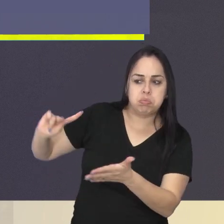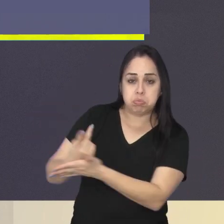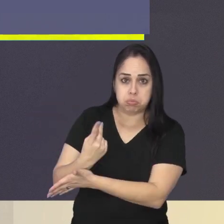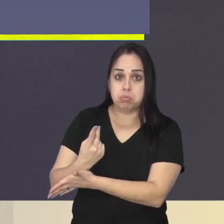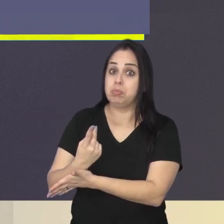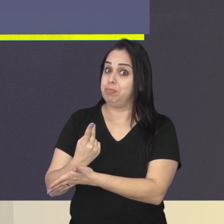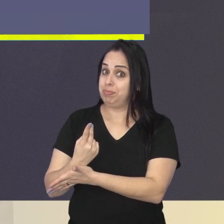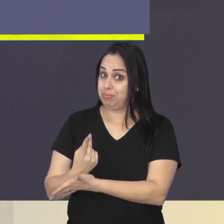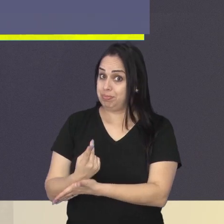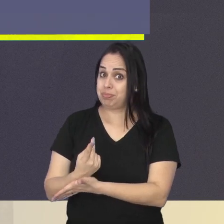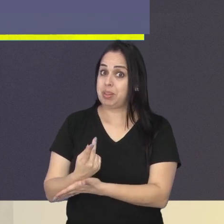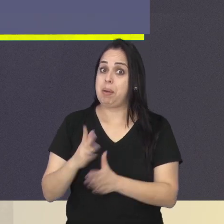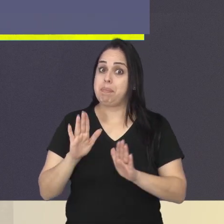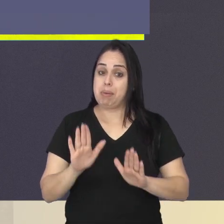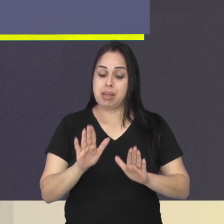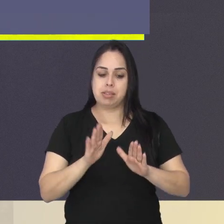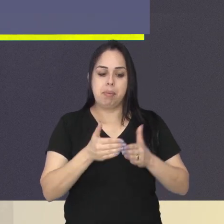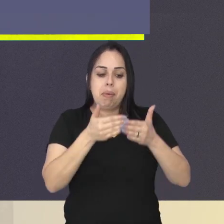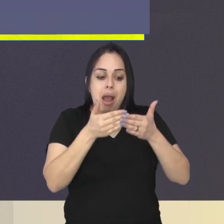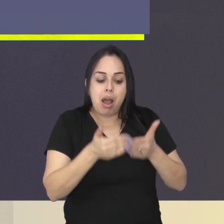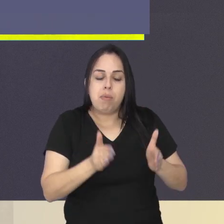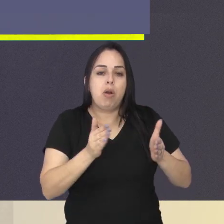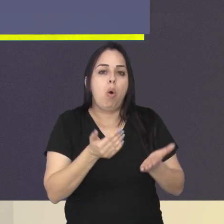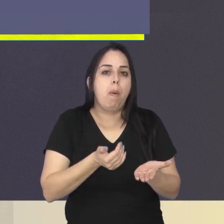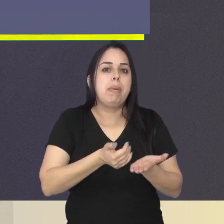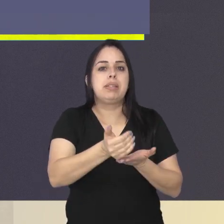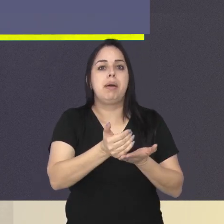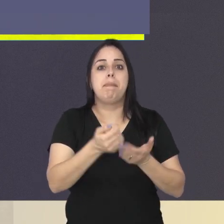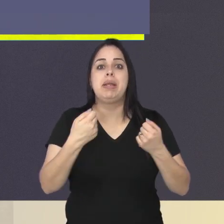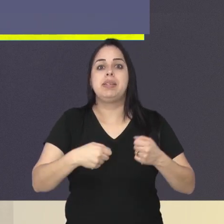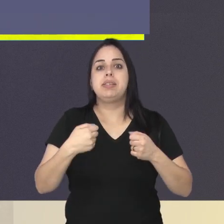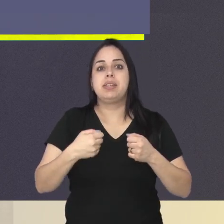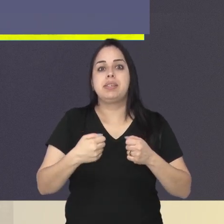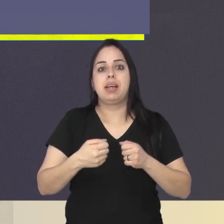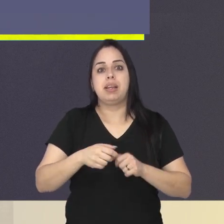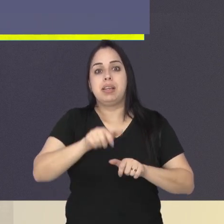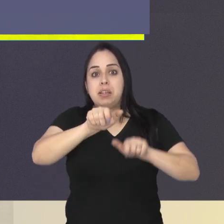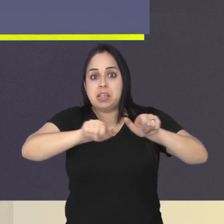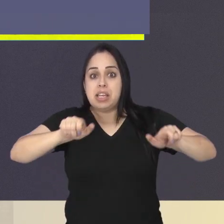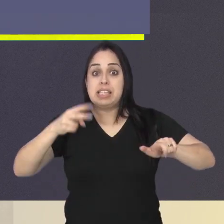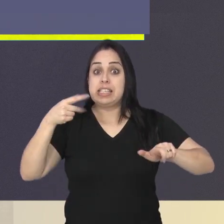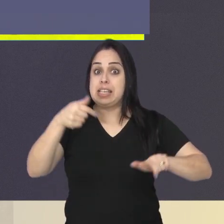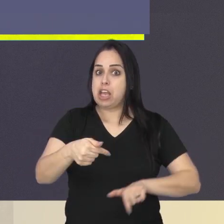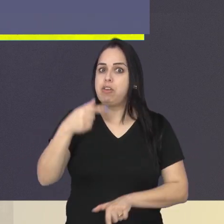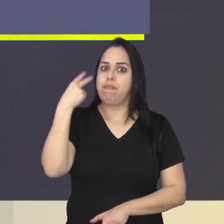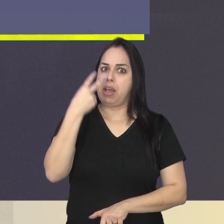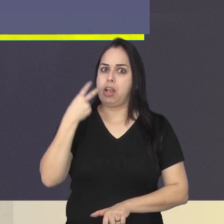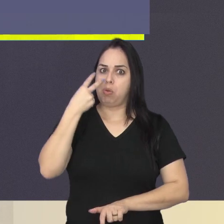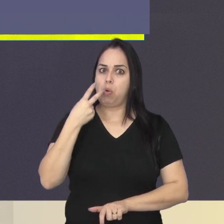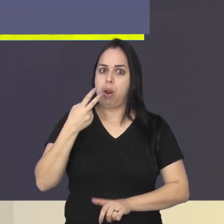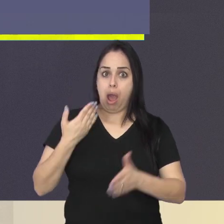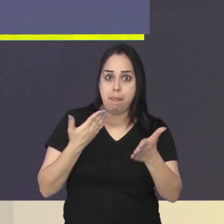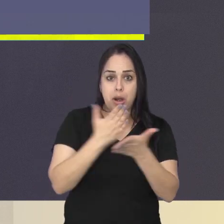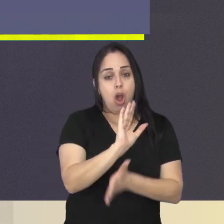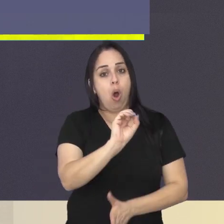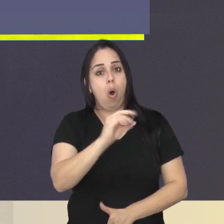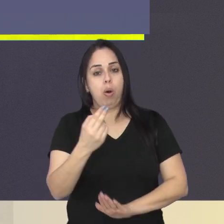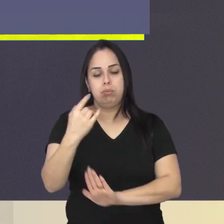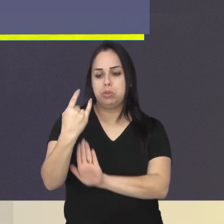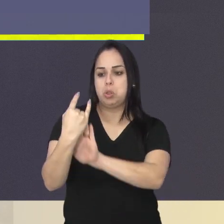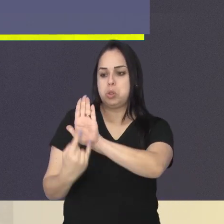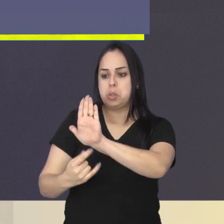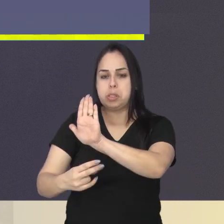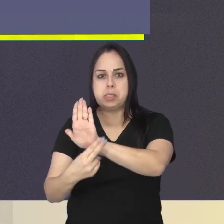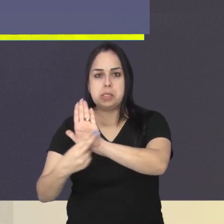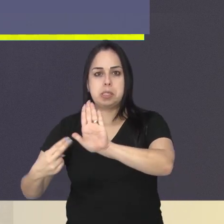de competência da Prefeitura. Para ser aberta, a CEI precisa da aprovação de no mínimo 7 vereadores ou de um requerimento